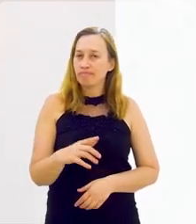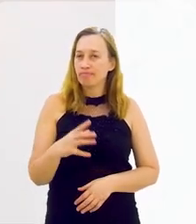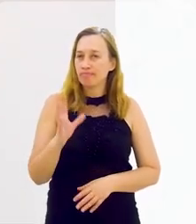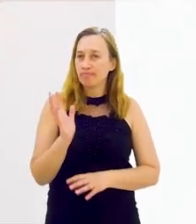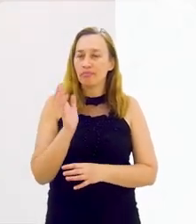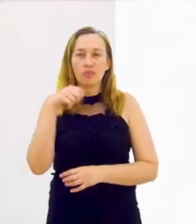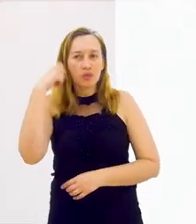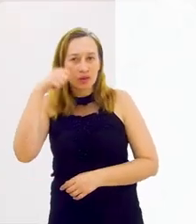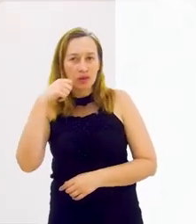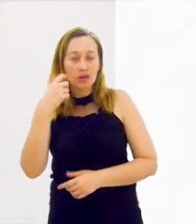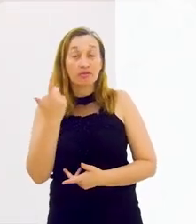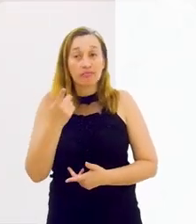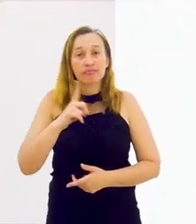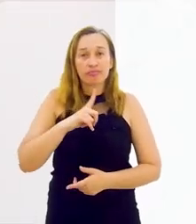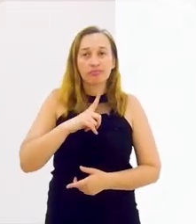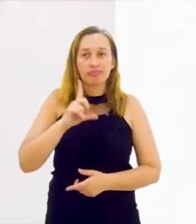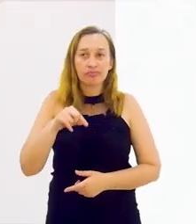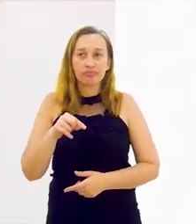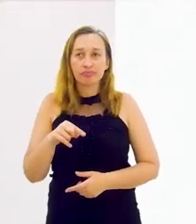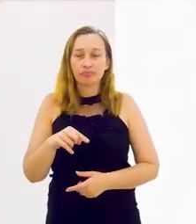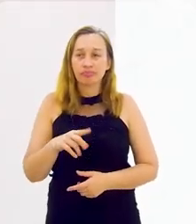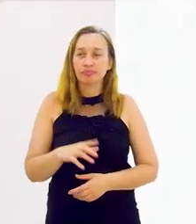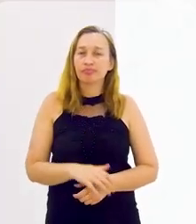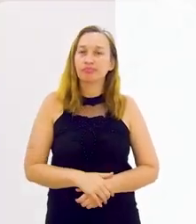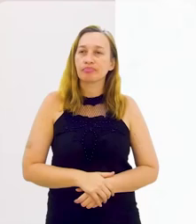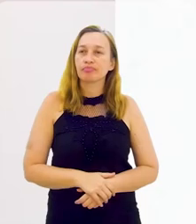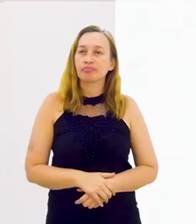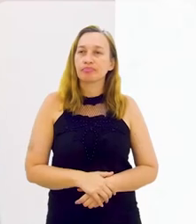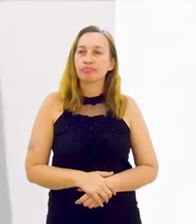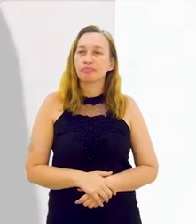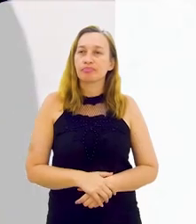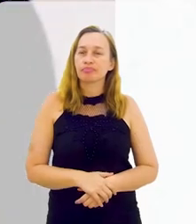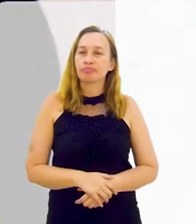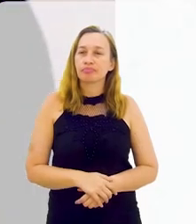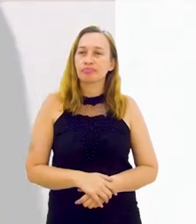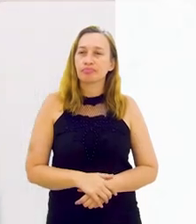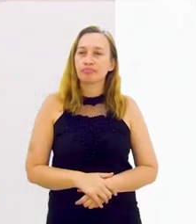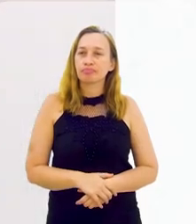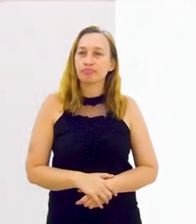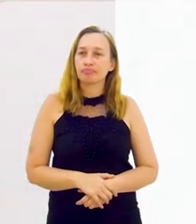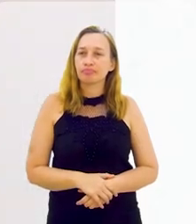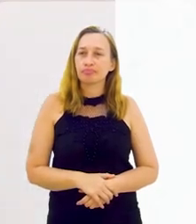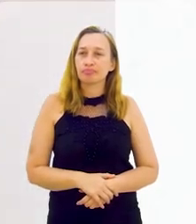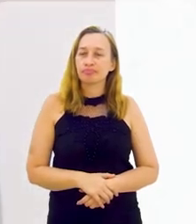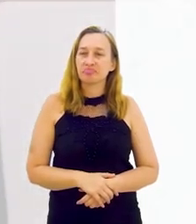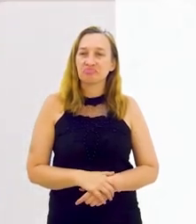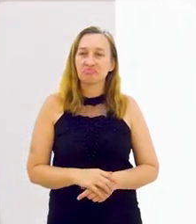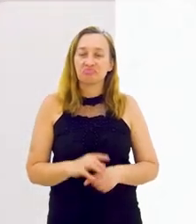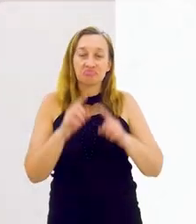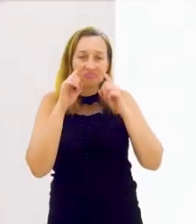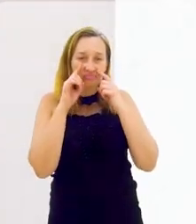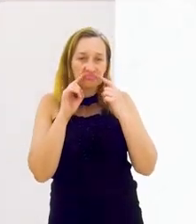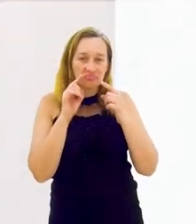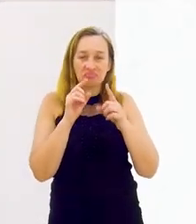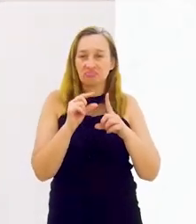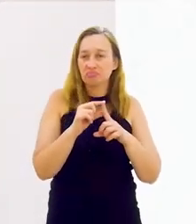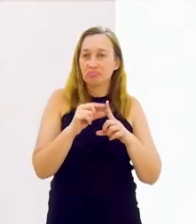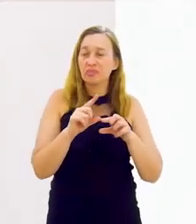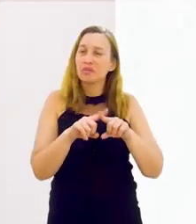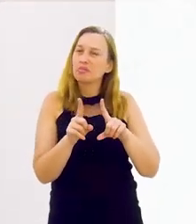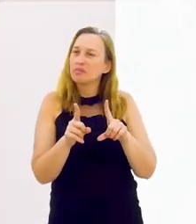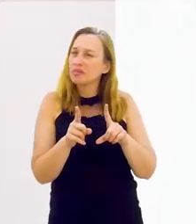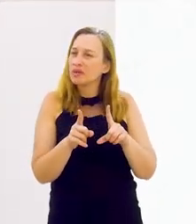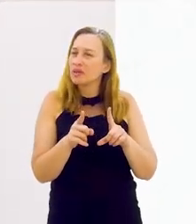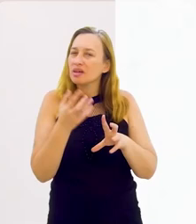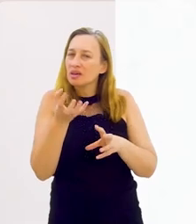O artista tem muito isso, né? Da introspecção, não no sentido melancólico da